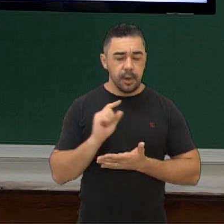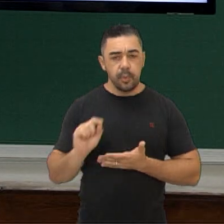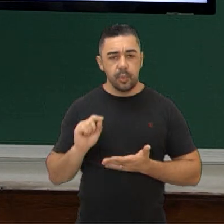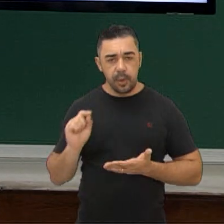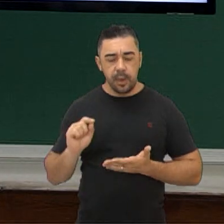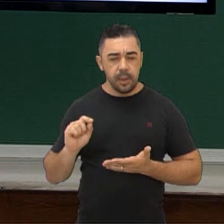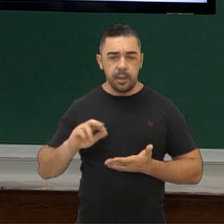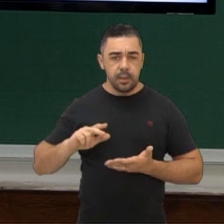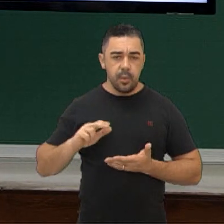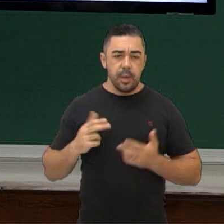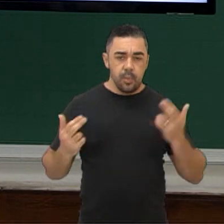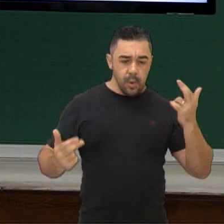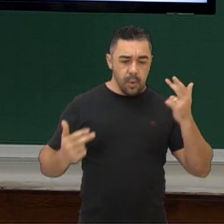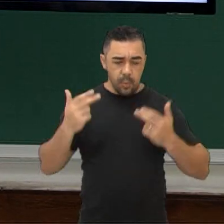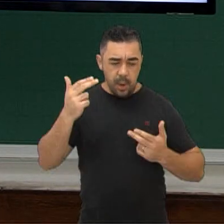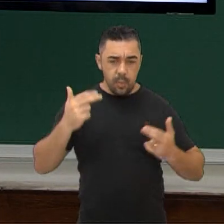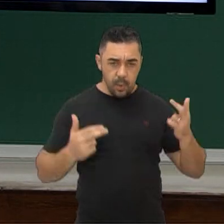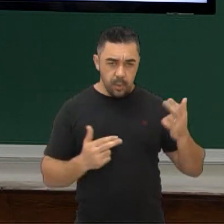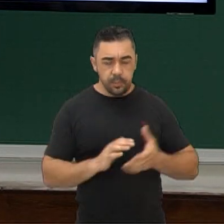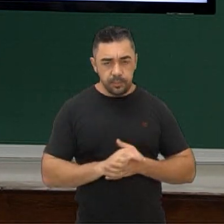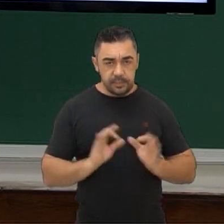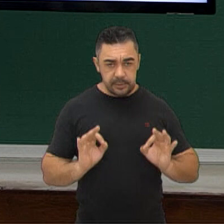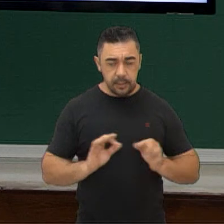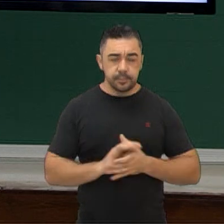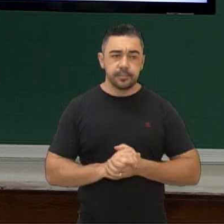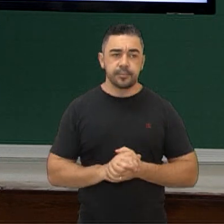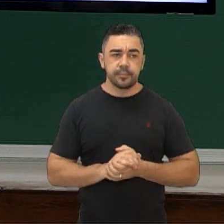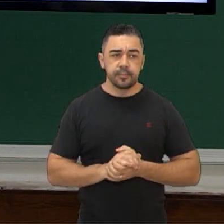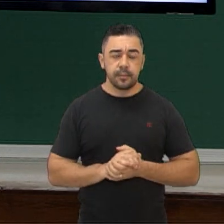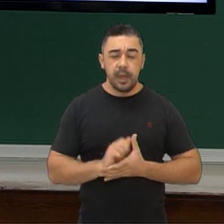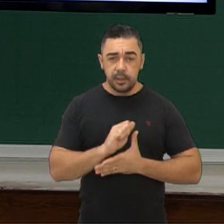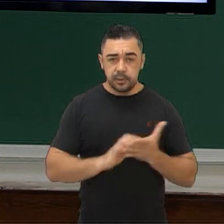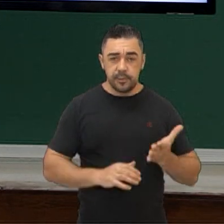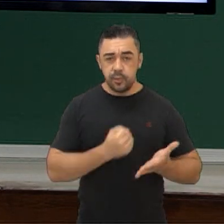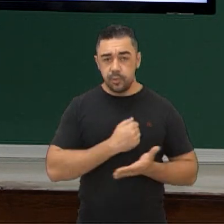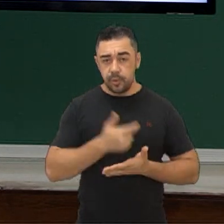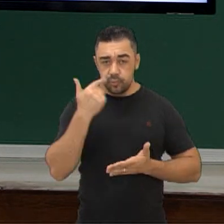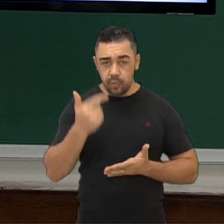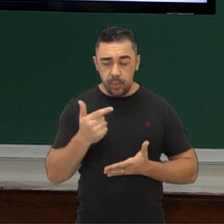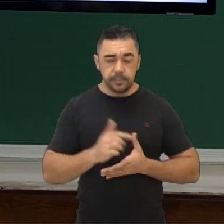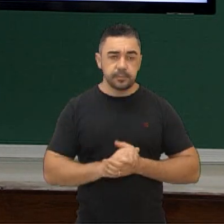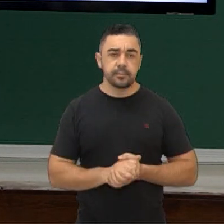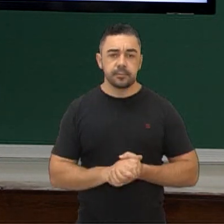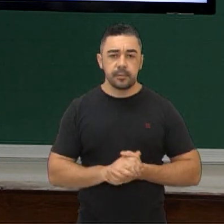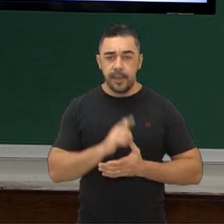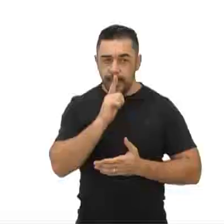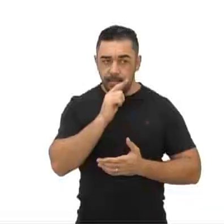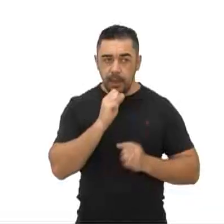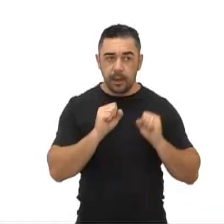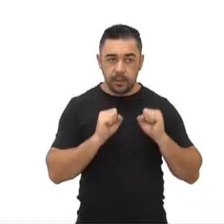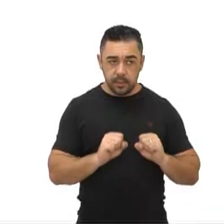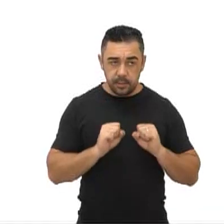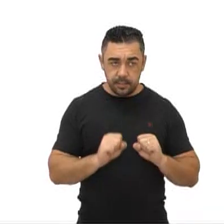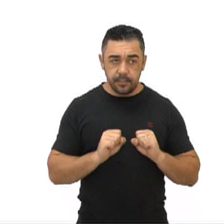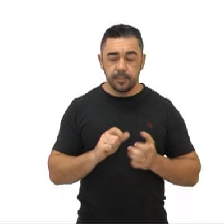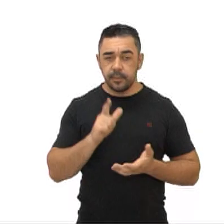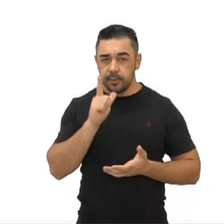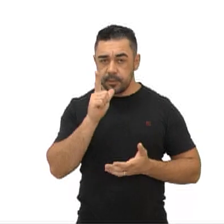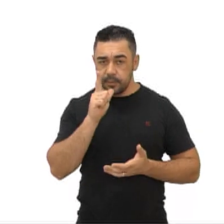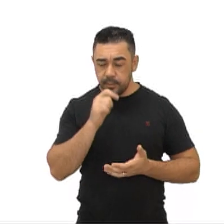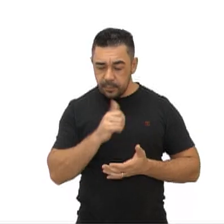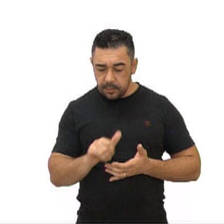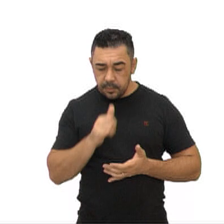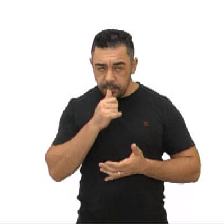que estão iguais em lados opostos, certo? Atividade 2, então. A água pode ser eletrolizada